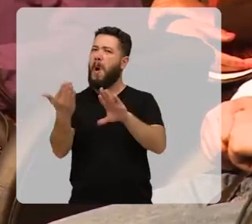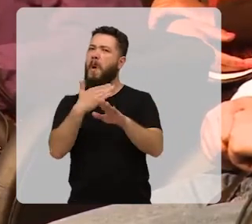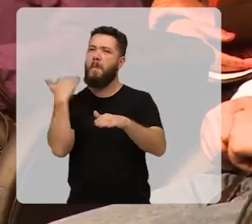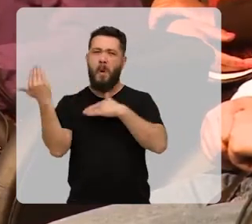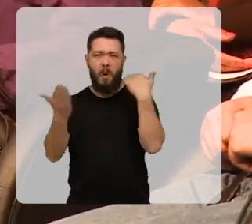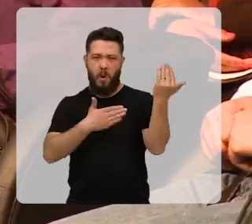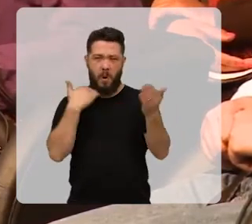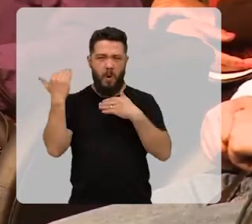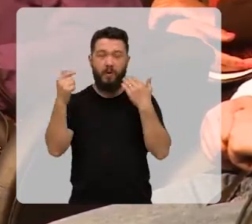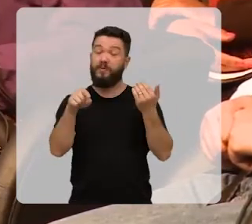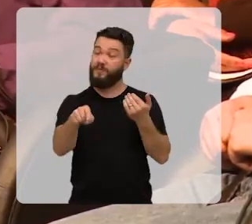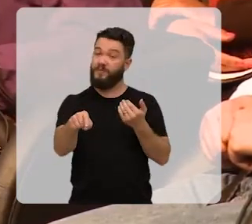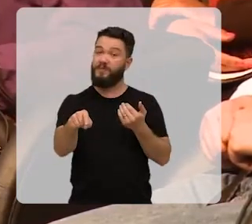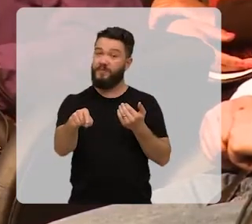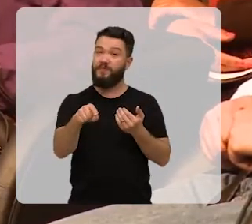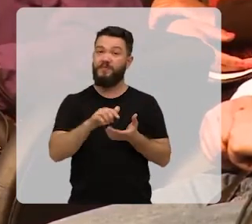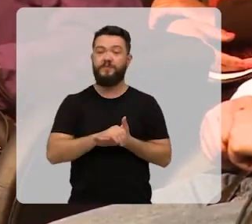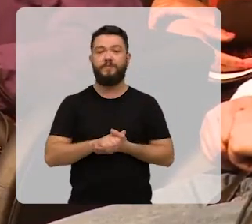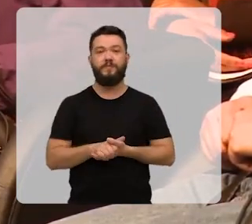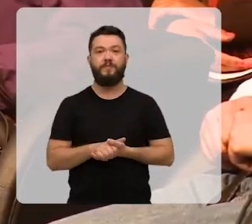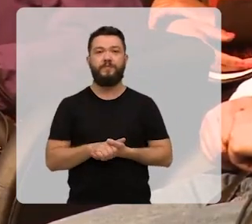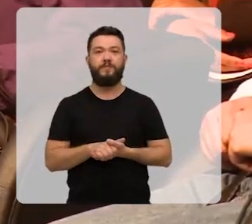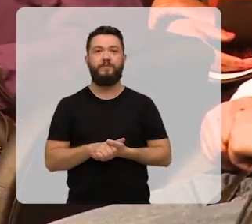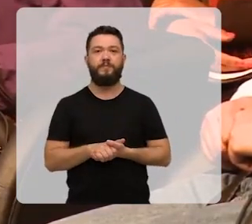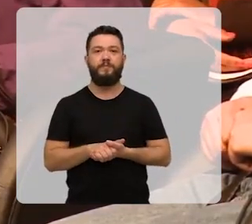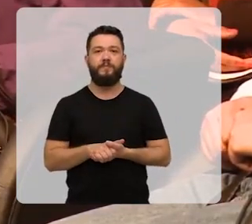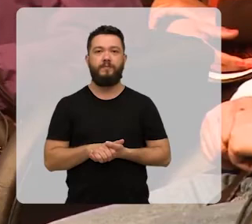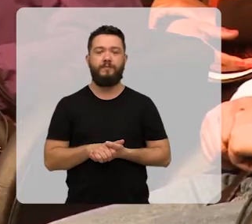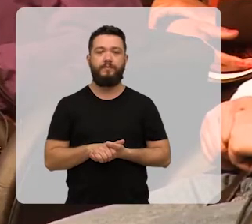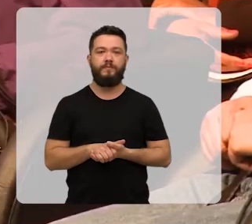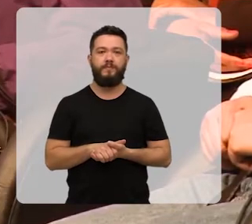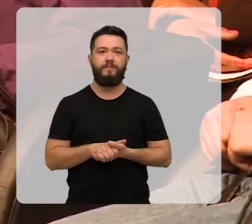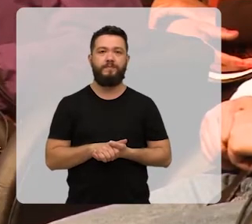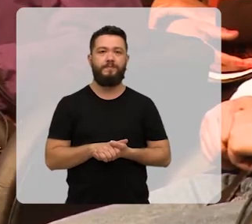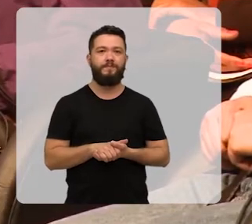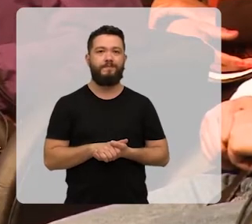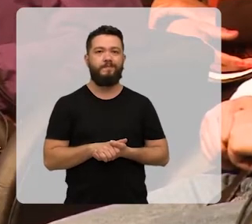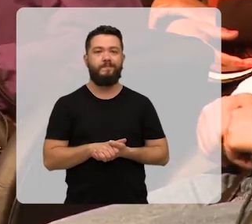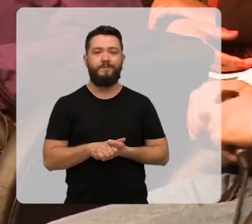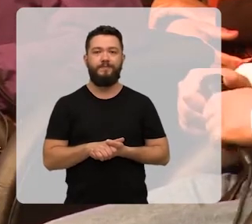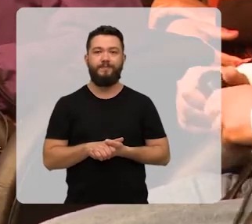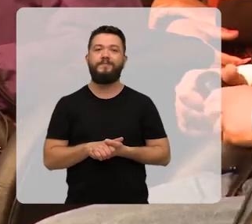se interessou e muitos morreram devido a isso também